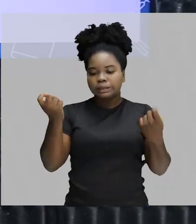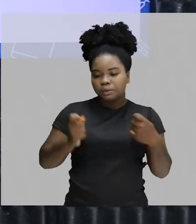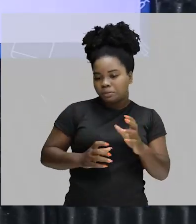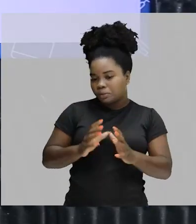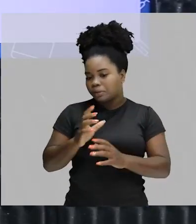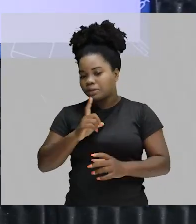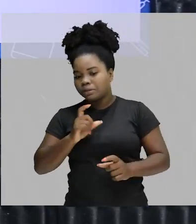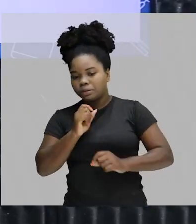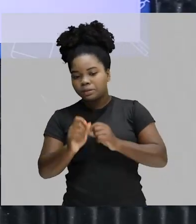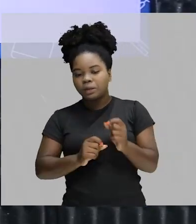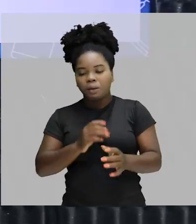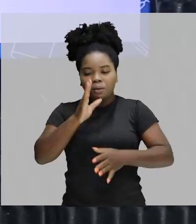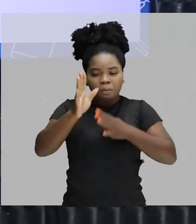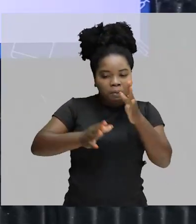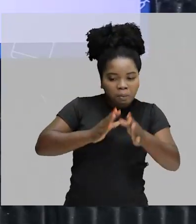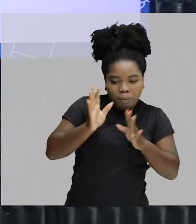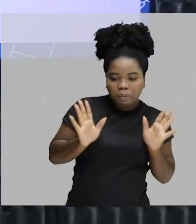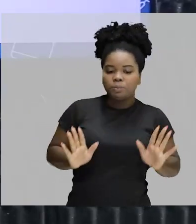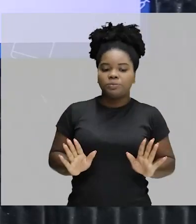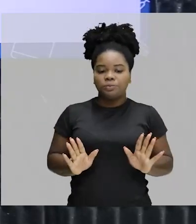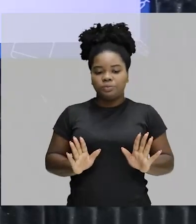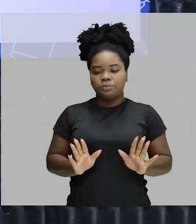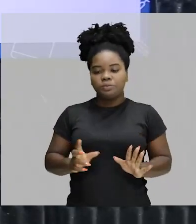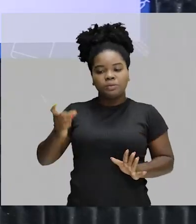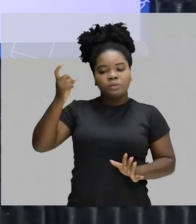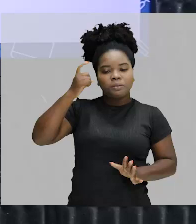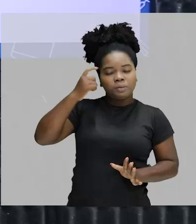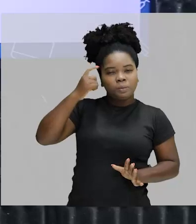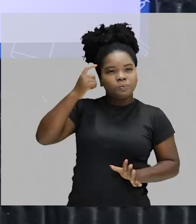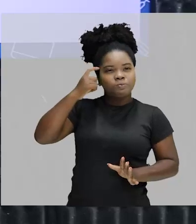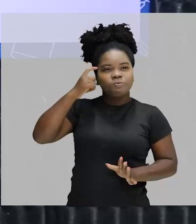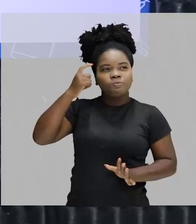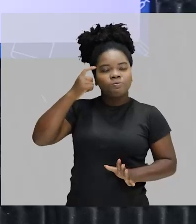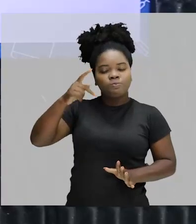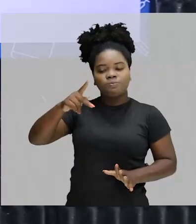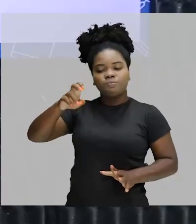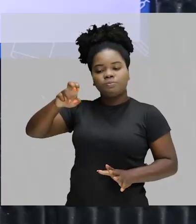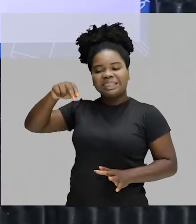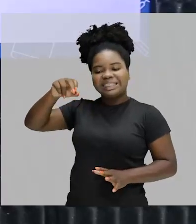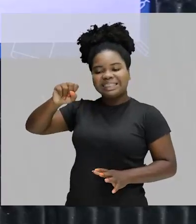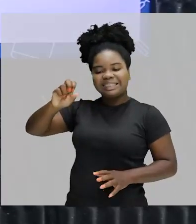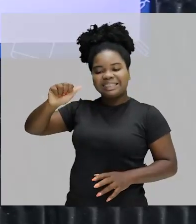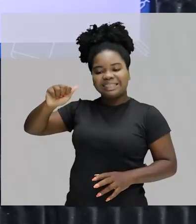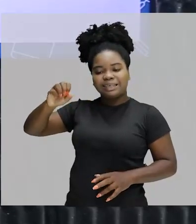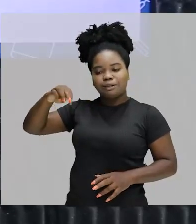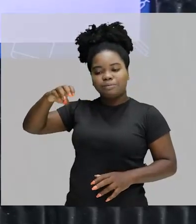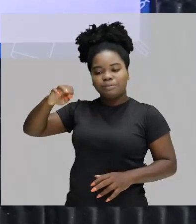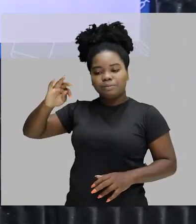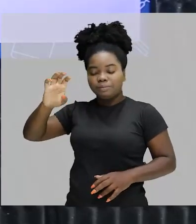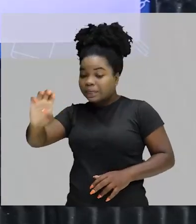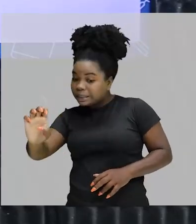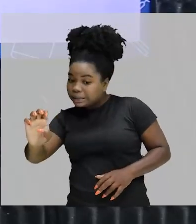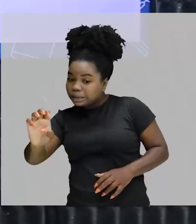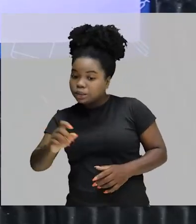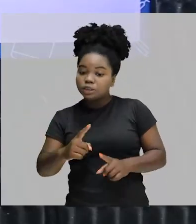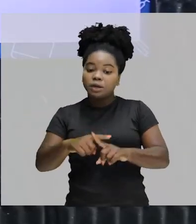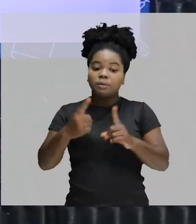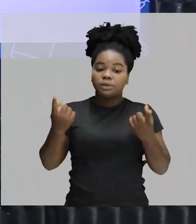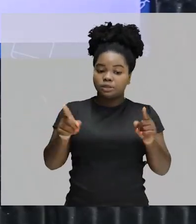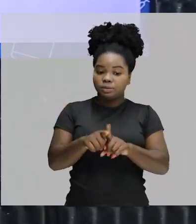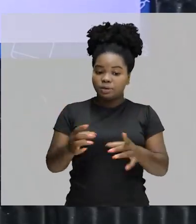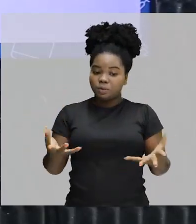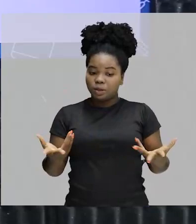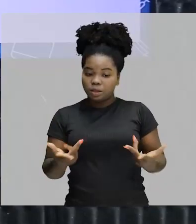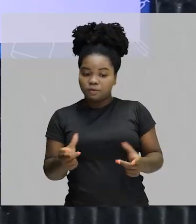extremamente, excessivamente, imensamente, bastante, mas aquela palavra que vai qualificar, que